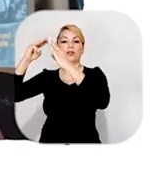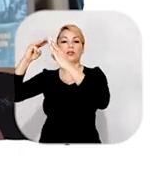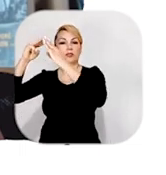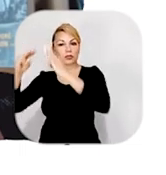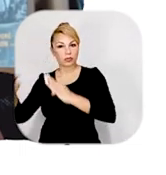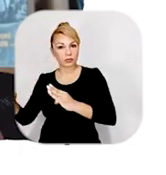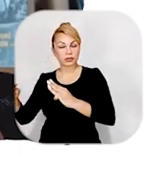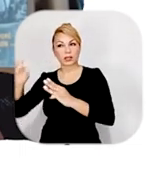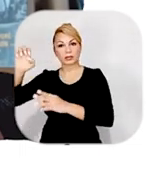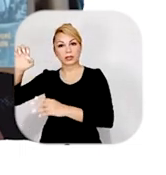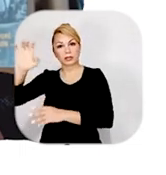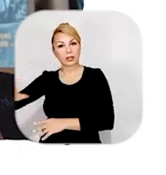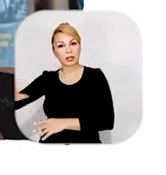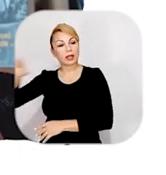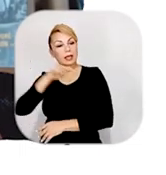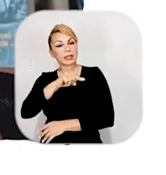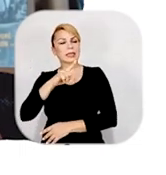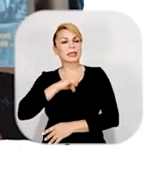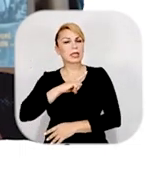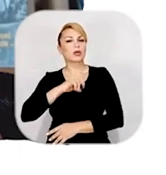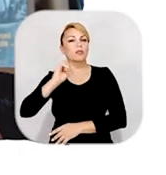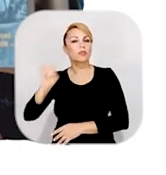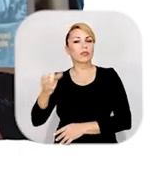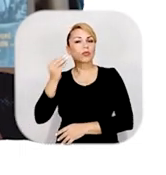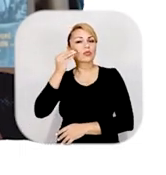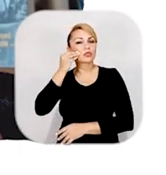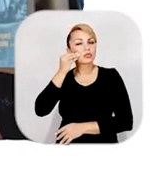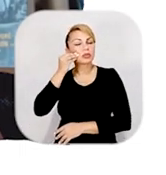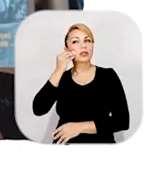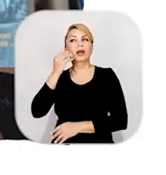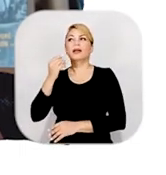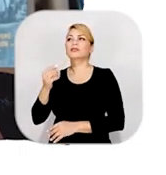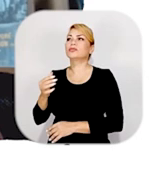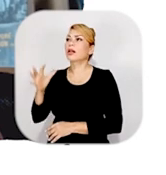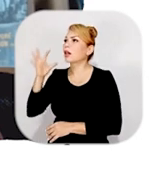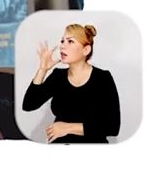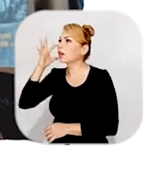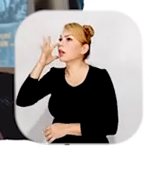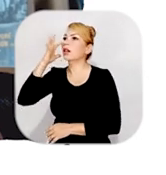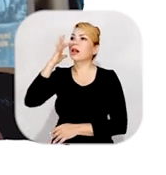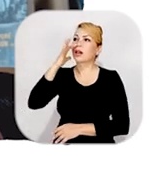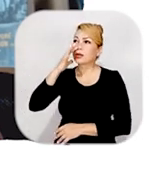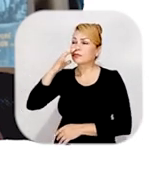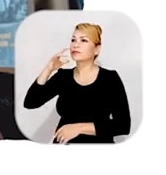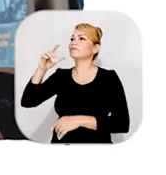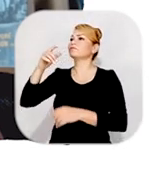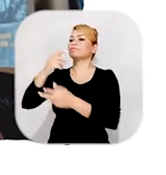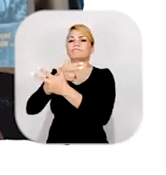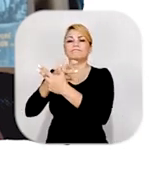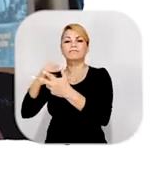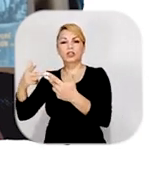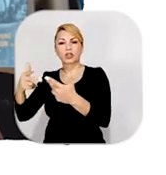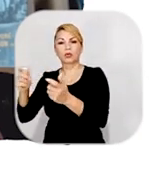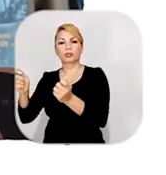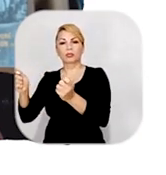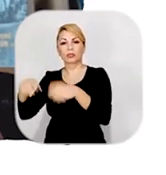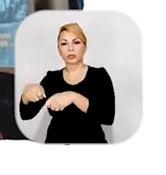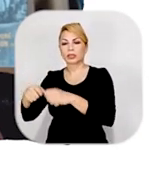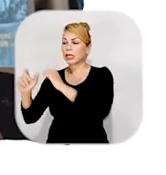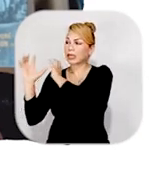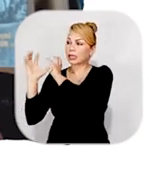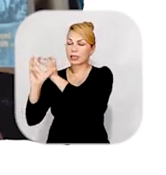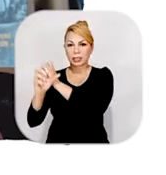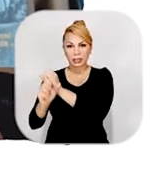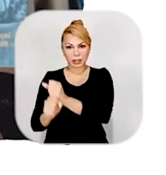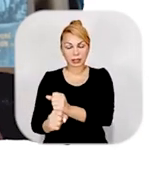oportunidade de ver essa coleção, não só do Snetlag, mas também do Caspar, e poder resgatar essas informações